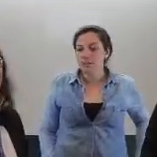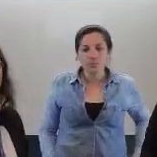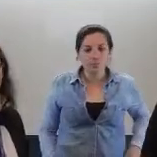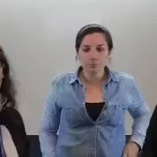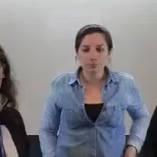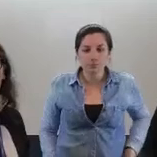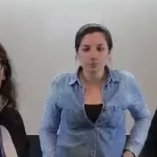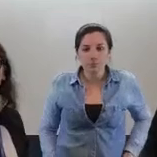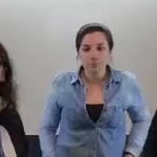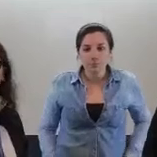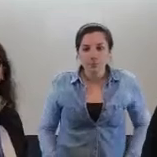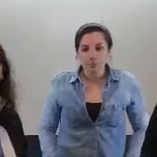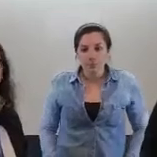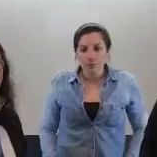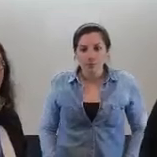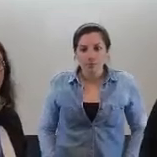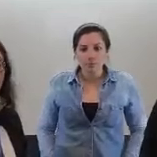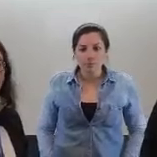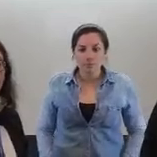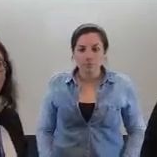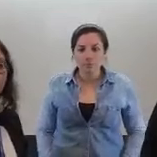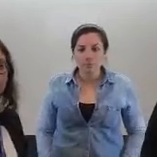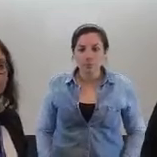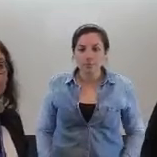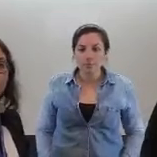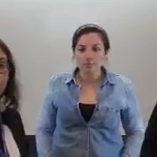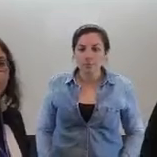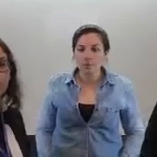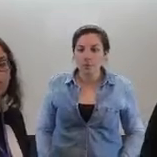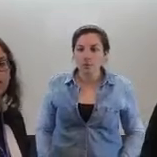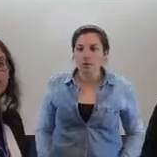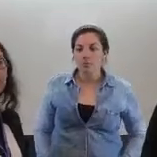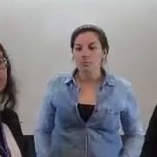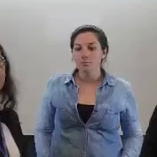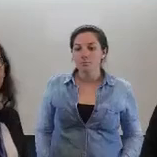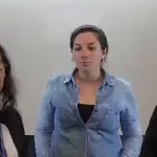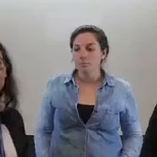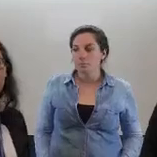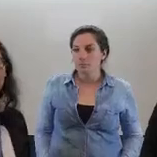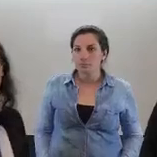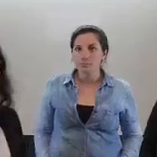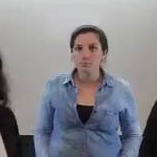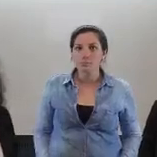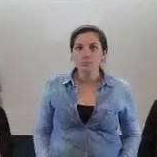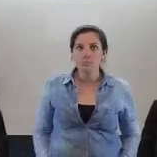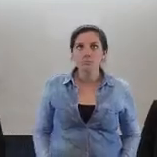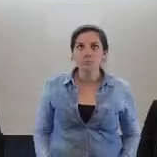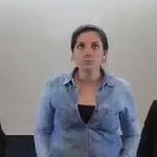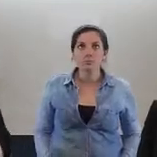Diferente, né? É fácil, gente. Depois de um tempo, quando você se acostuma a utilizar as normas, depois é automático,